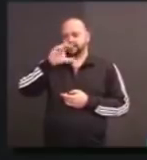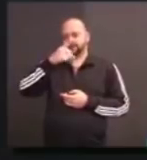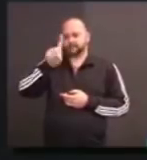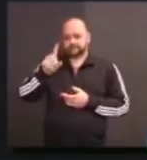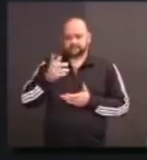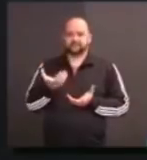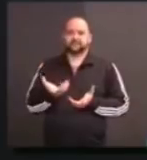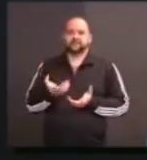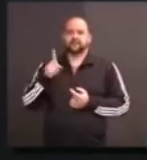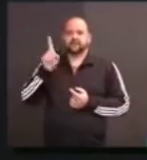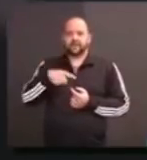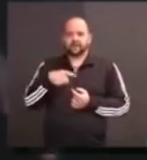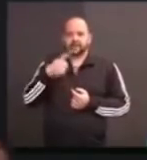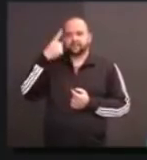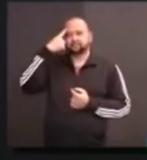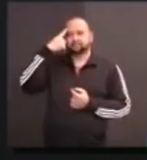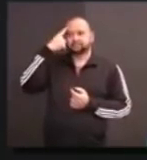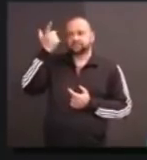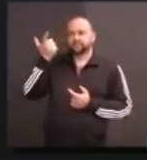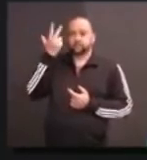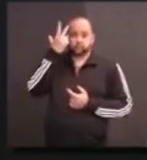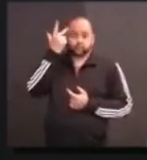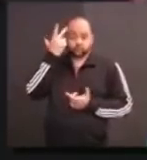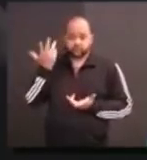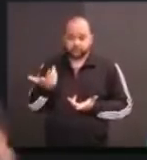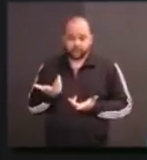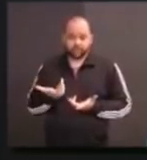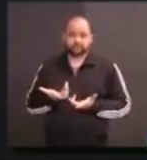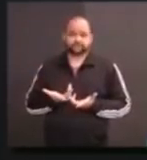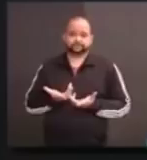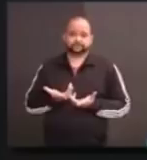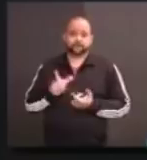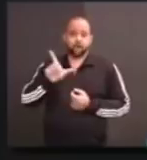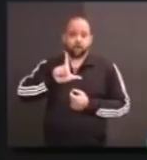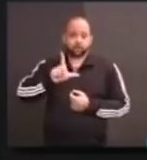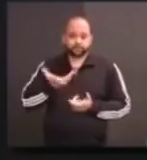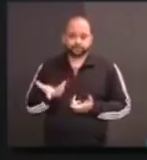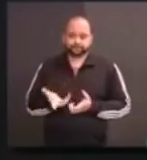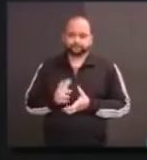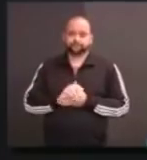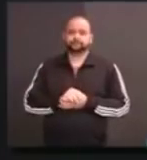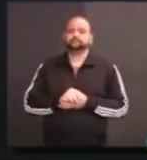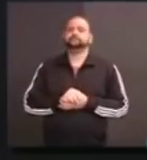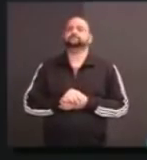É uma dedução natural, lógica.